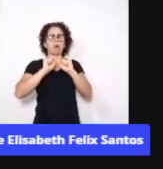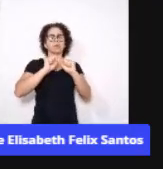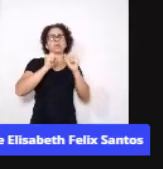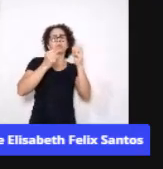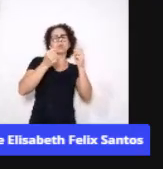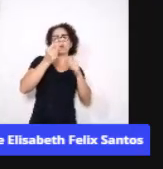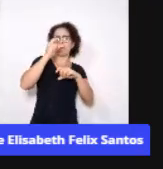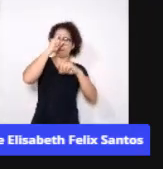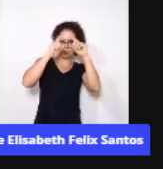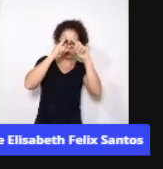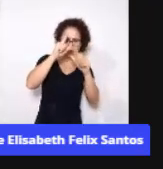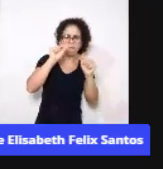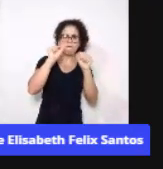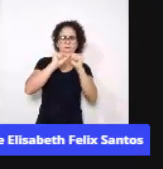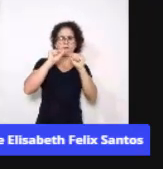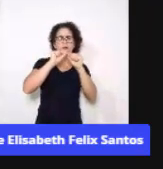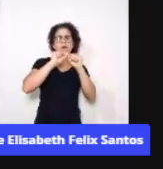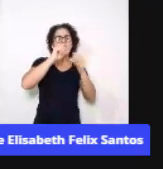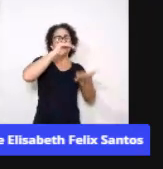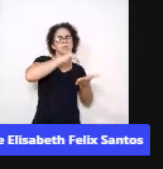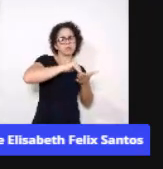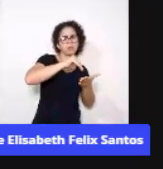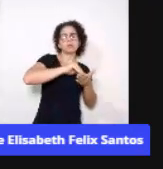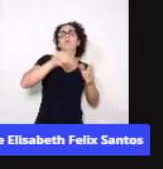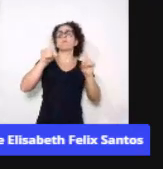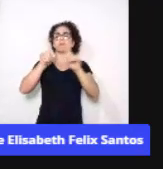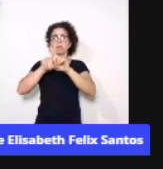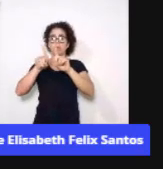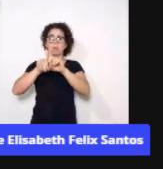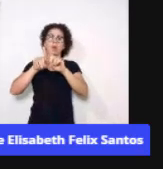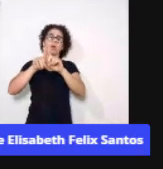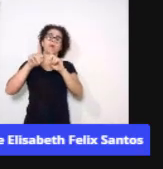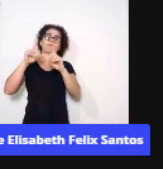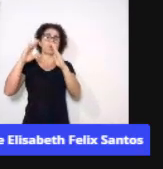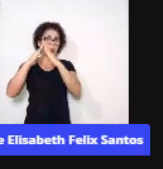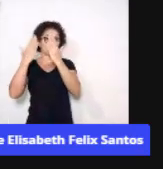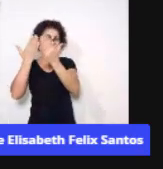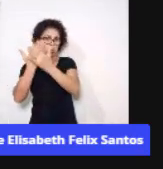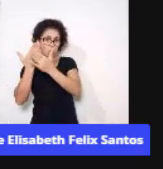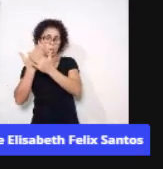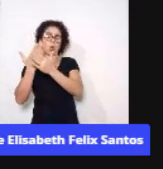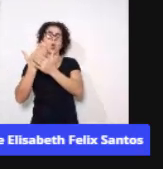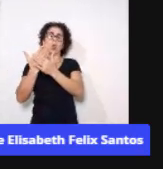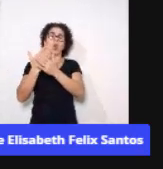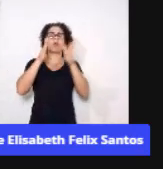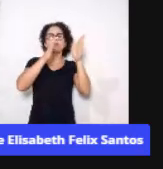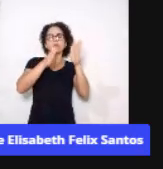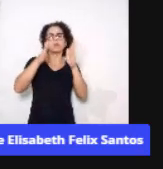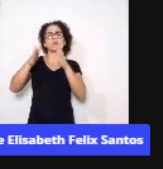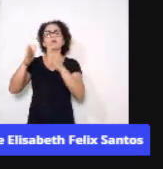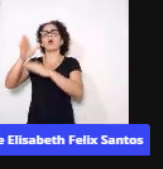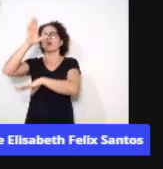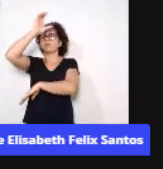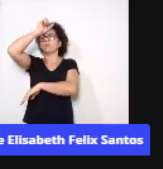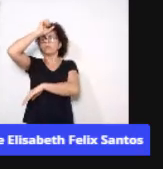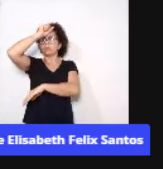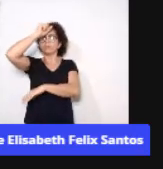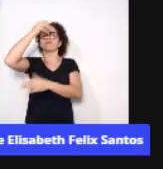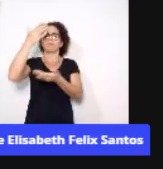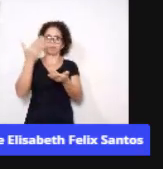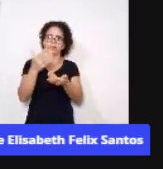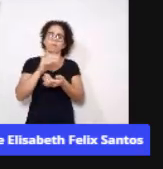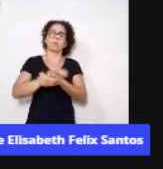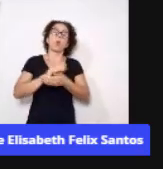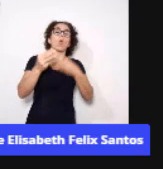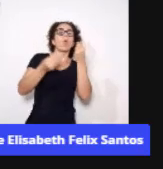complementares que são ali desenvolvidas por área de conhecimento. Como poderíamos ofertar